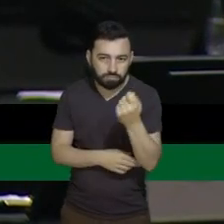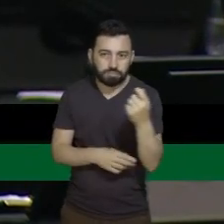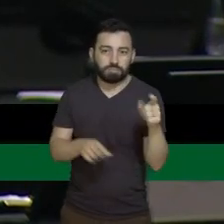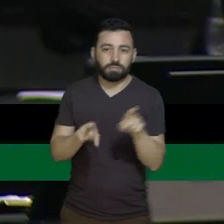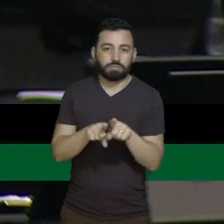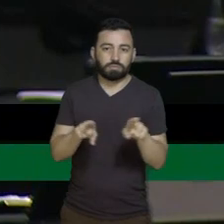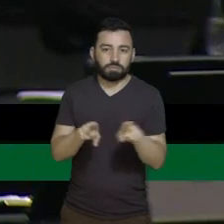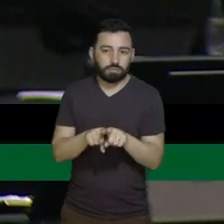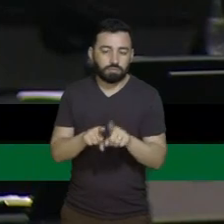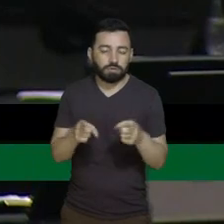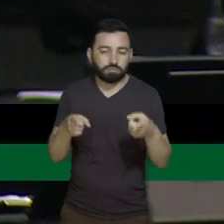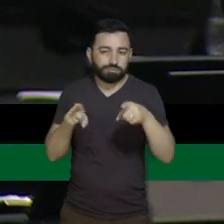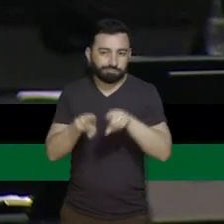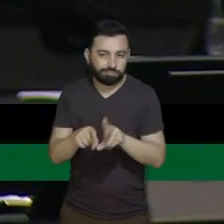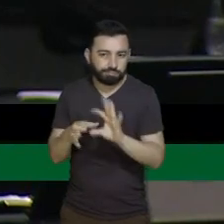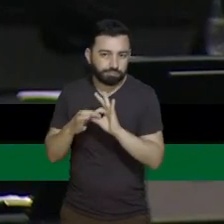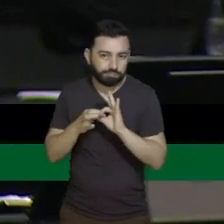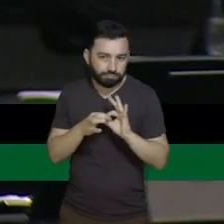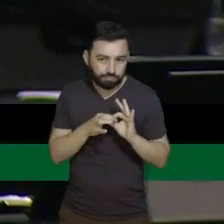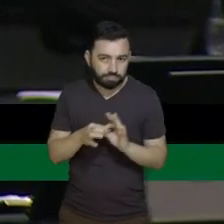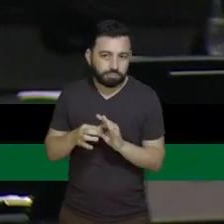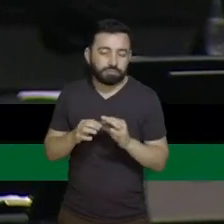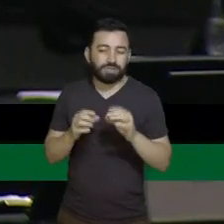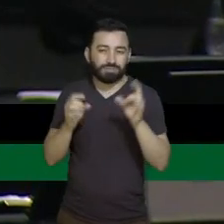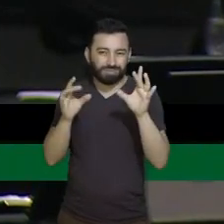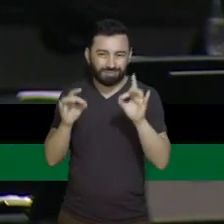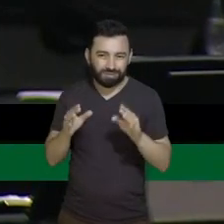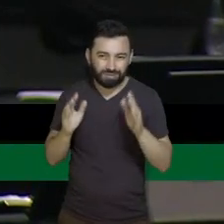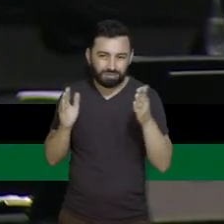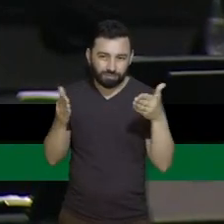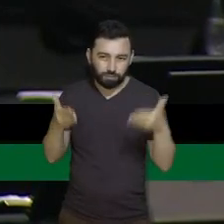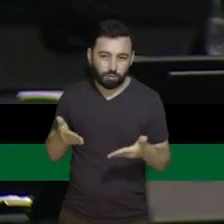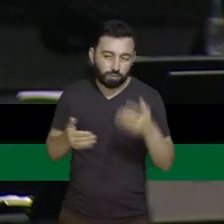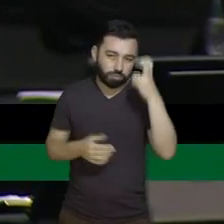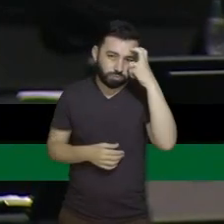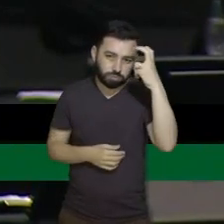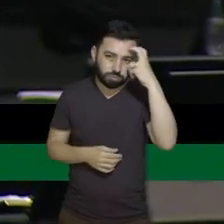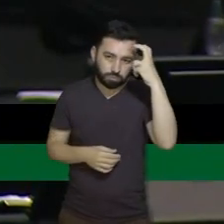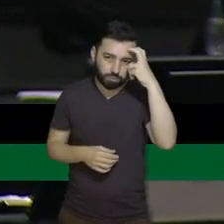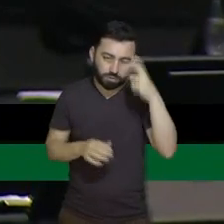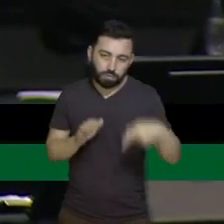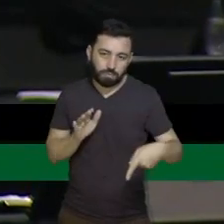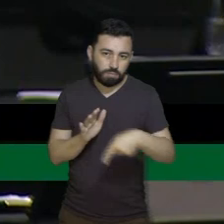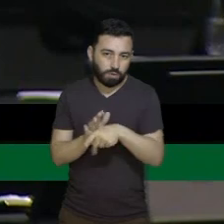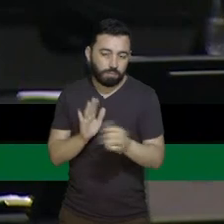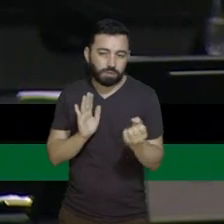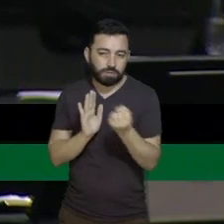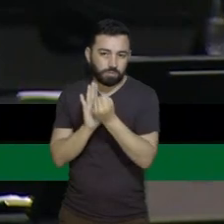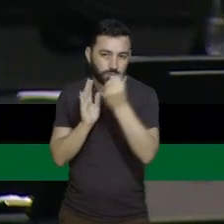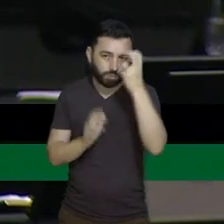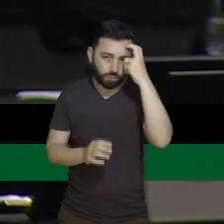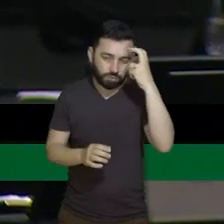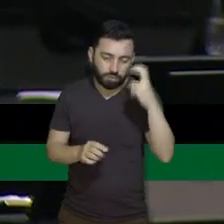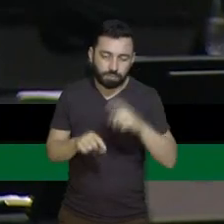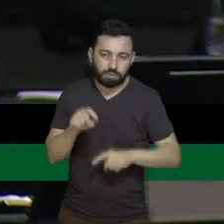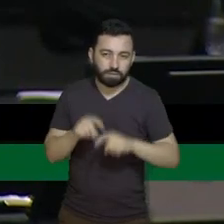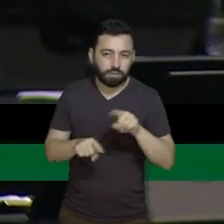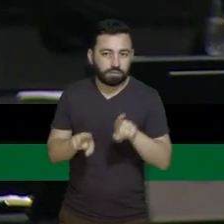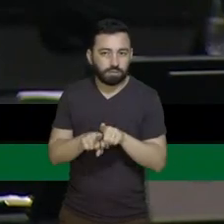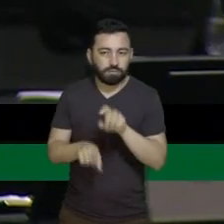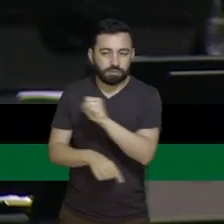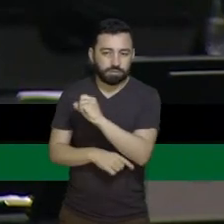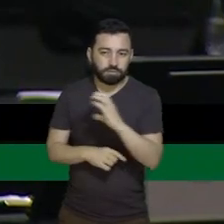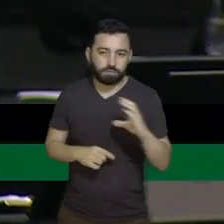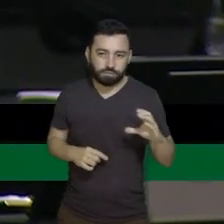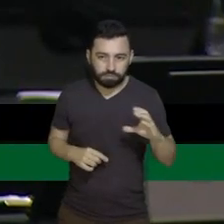ele associadas, que especifica como manifestações culturais integrantes do patrimônio cultural imaterial catarinense,